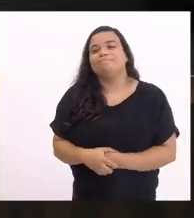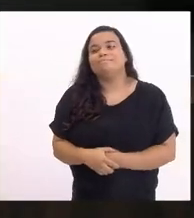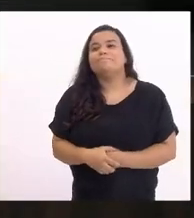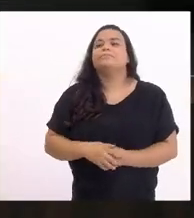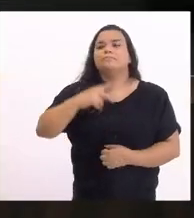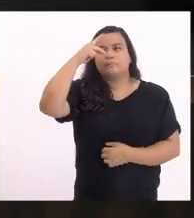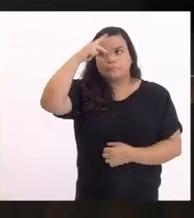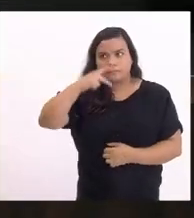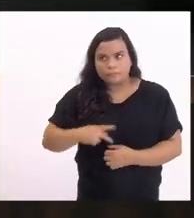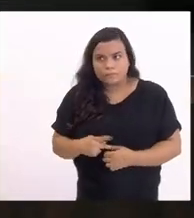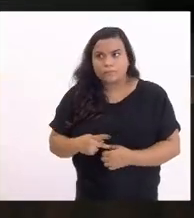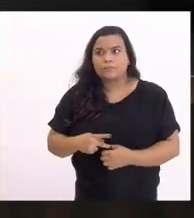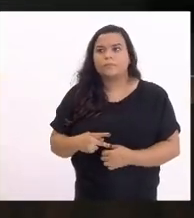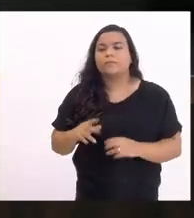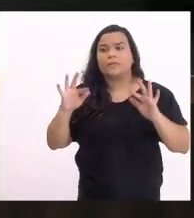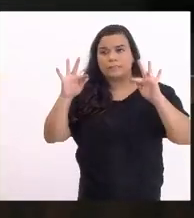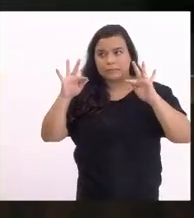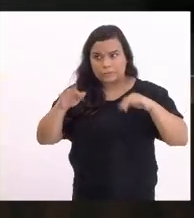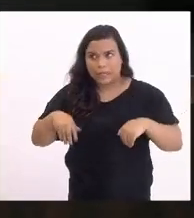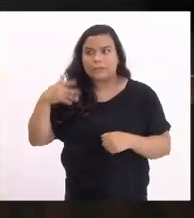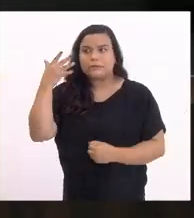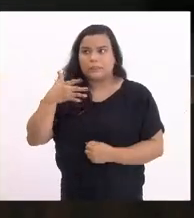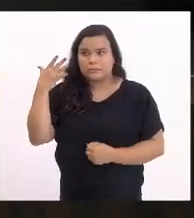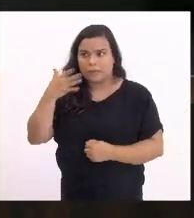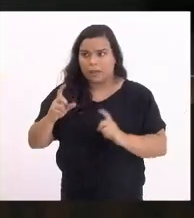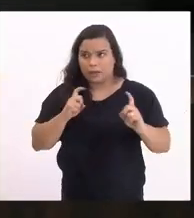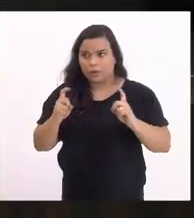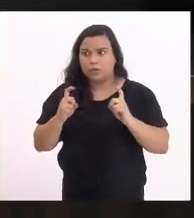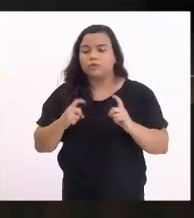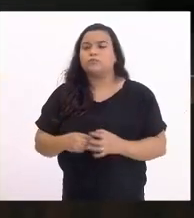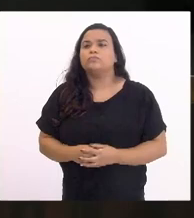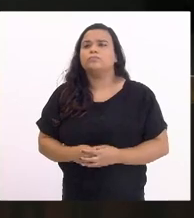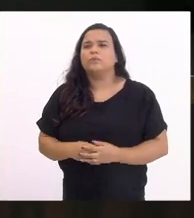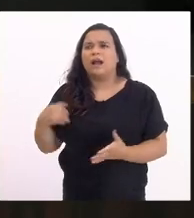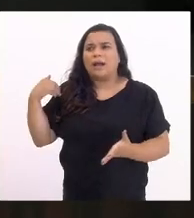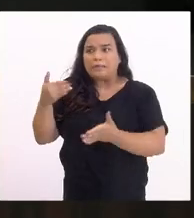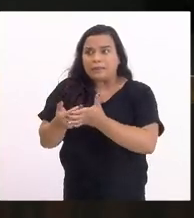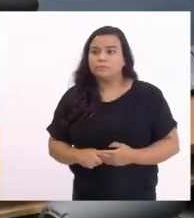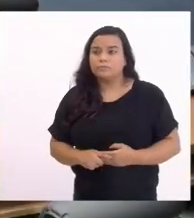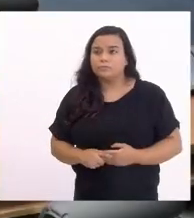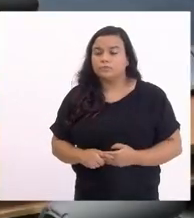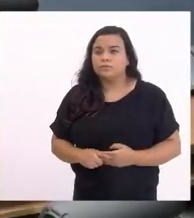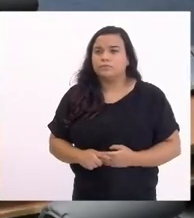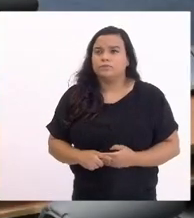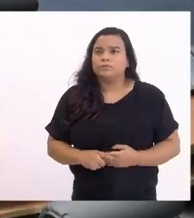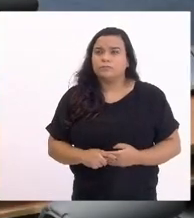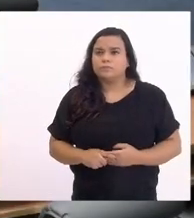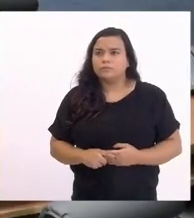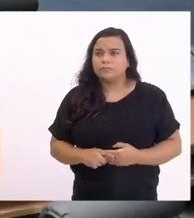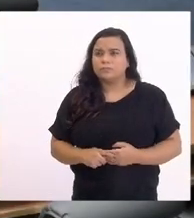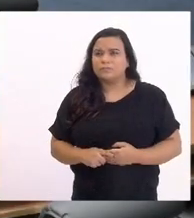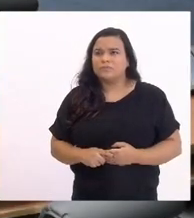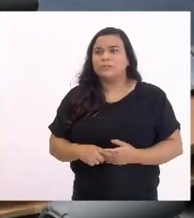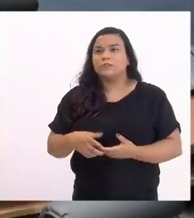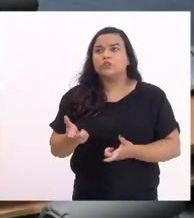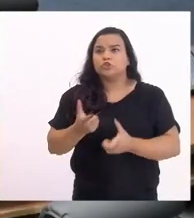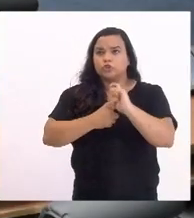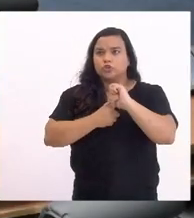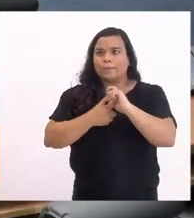presidência suspende a sessão até às 15 horas. Está suspensa a